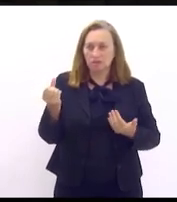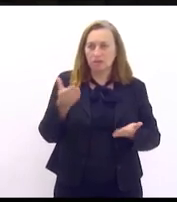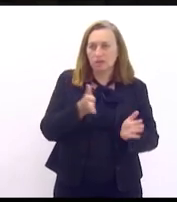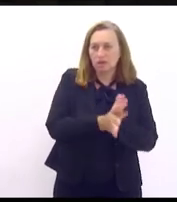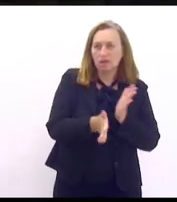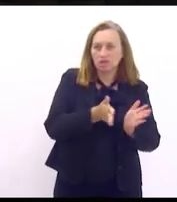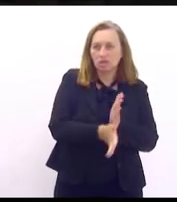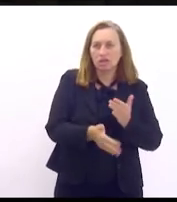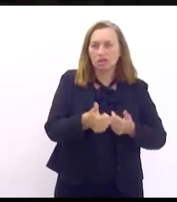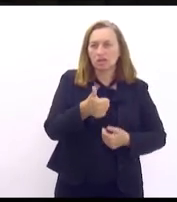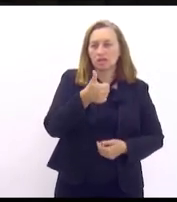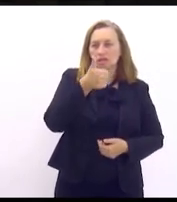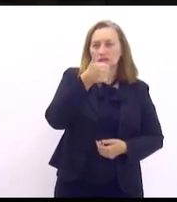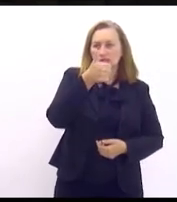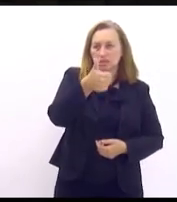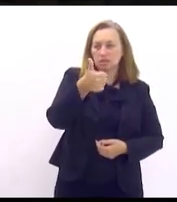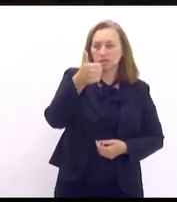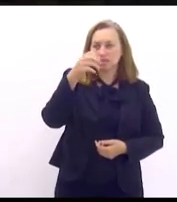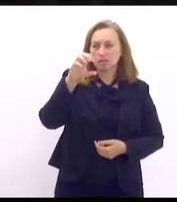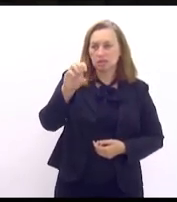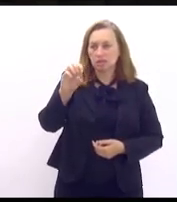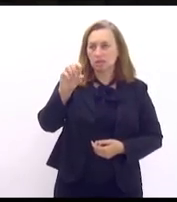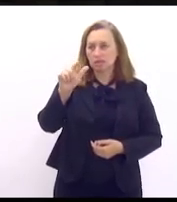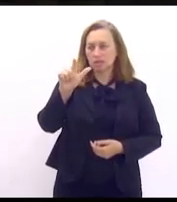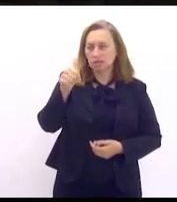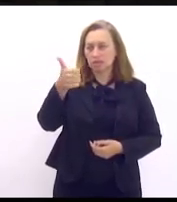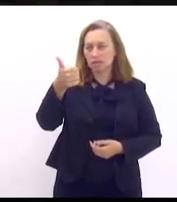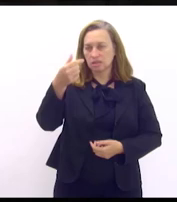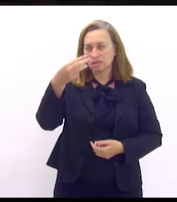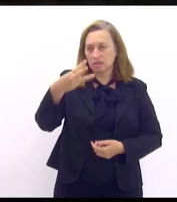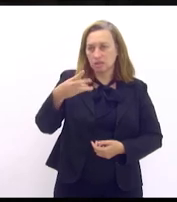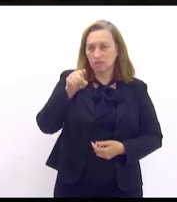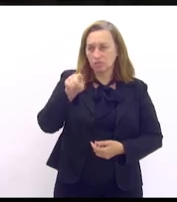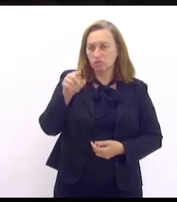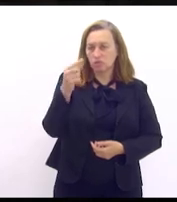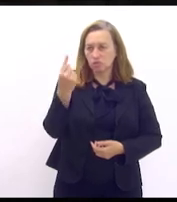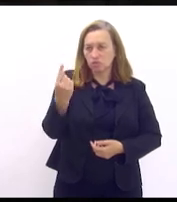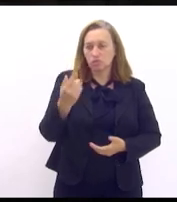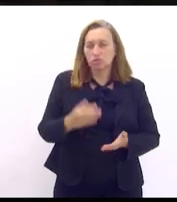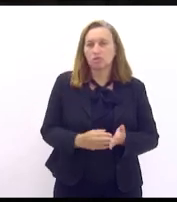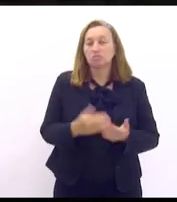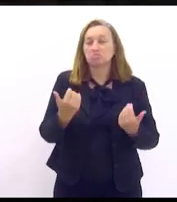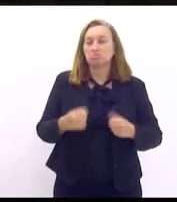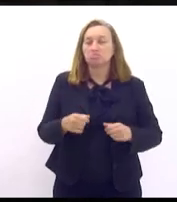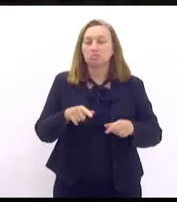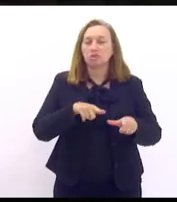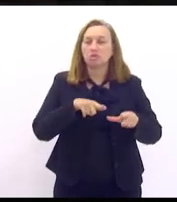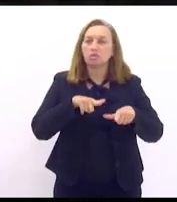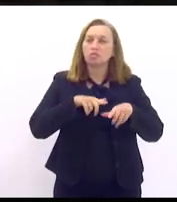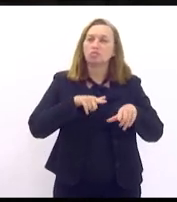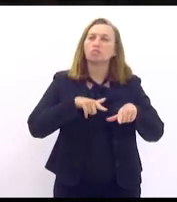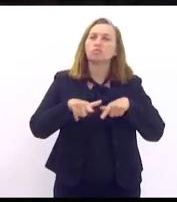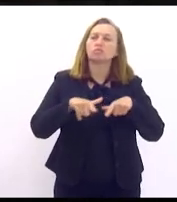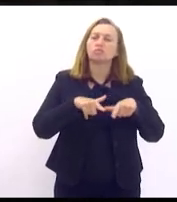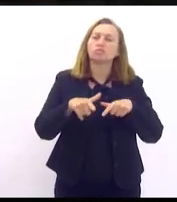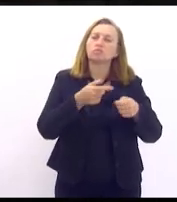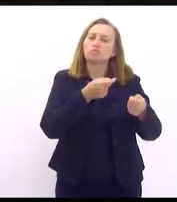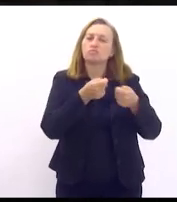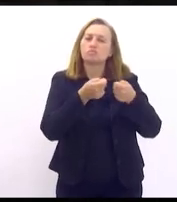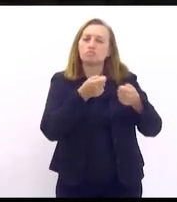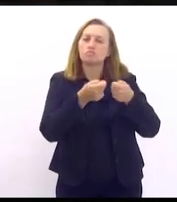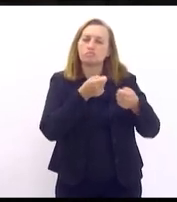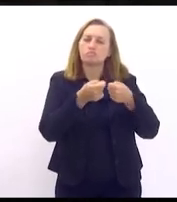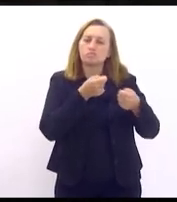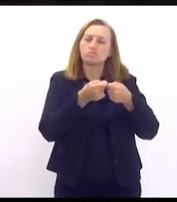é sinal que se a gente não fizer um trabalho exaustivo de fiscalização e de controle das contas públicas, o